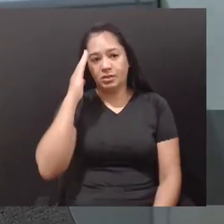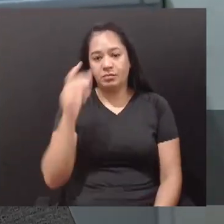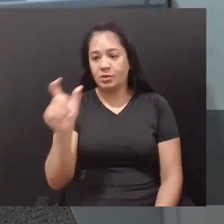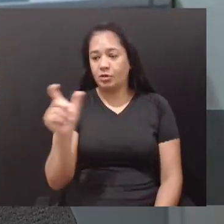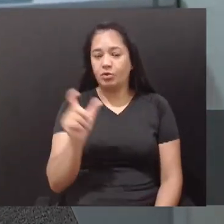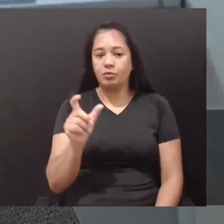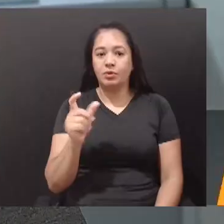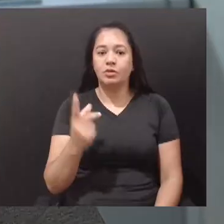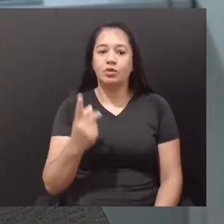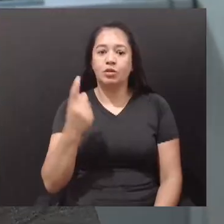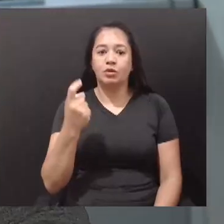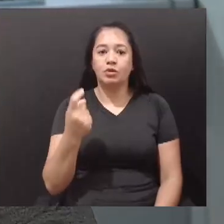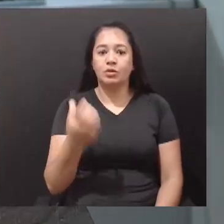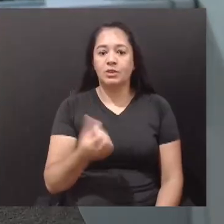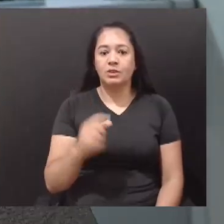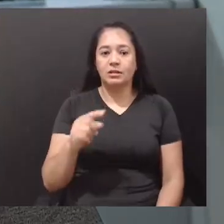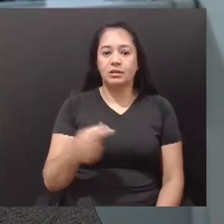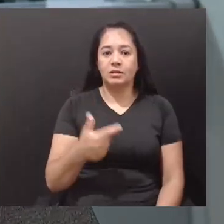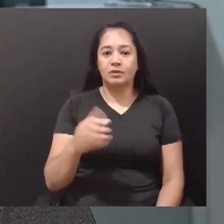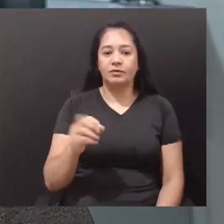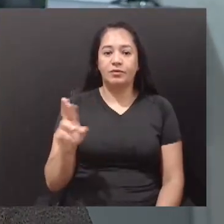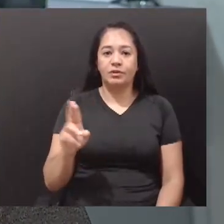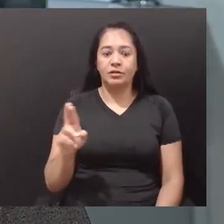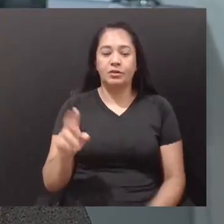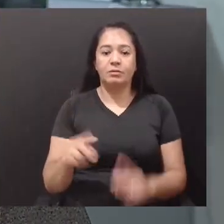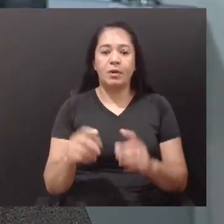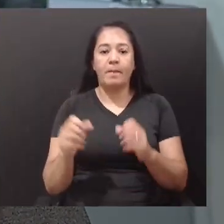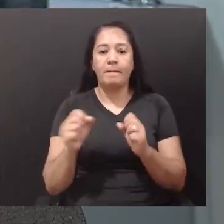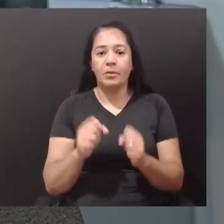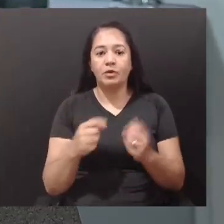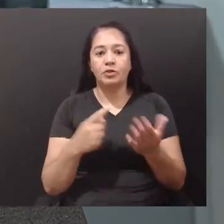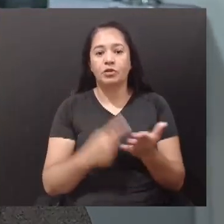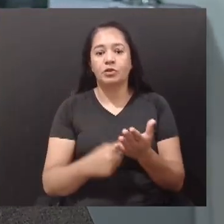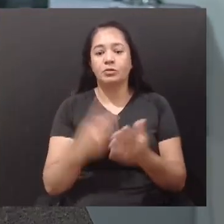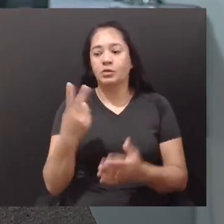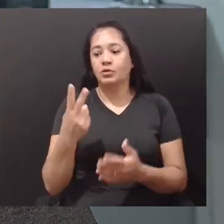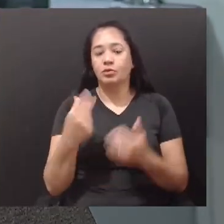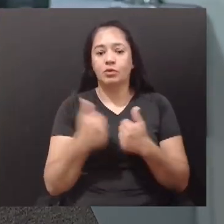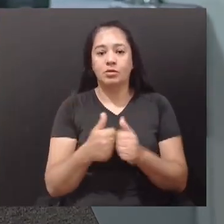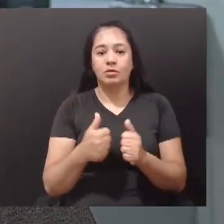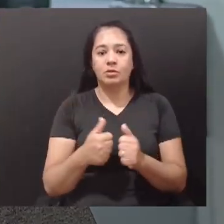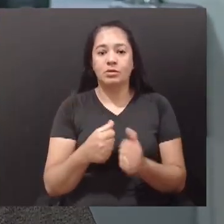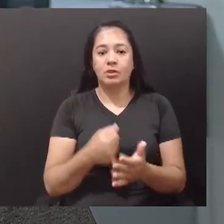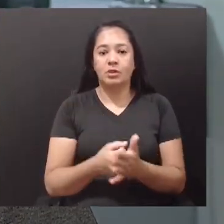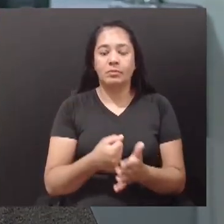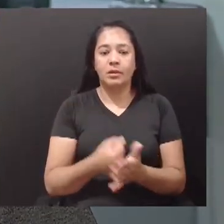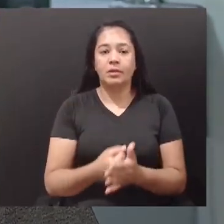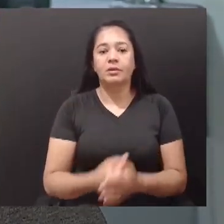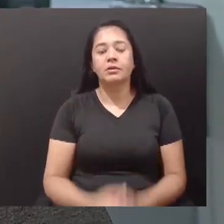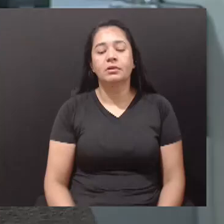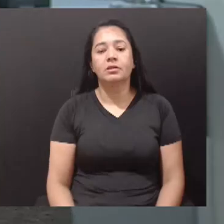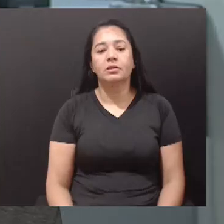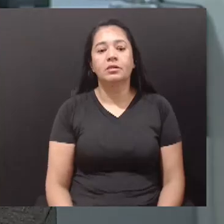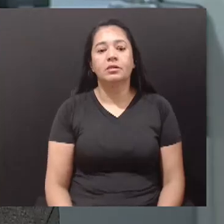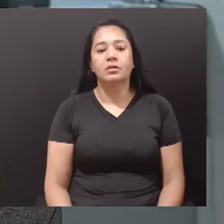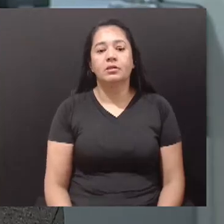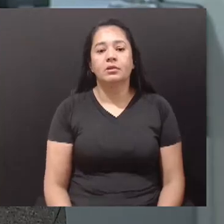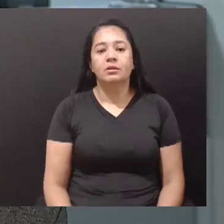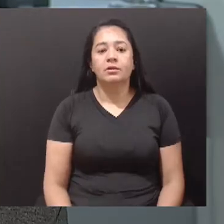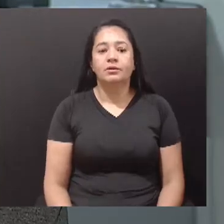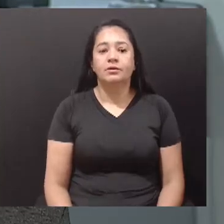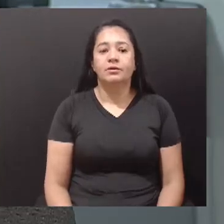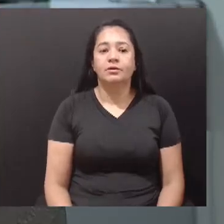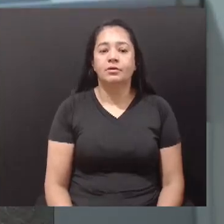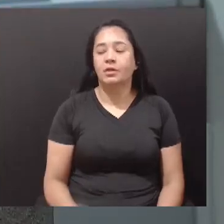R$ 6,20, mas você pode combinar 2 passagens para poder pagar os R$ 6,20. E como ela não